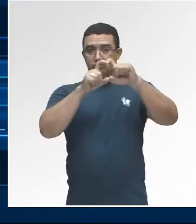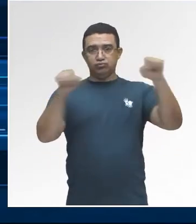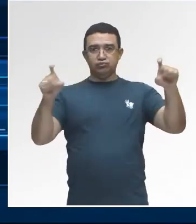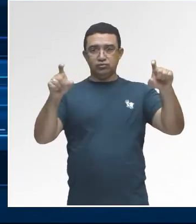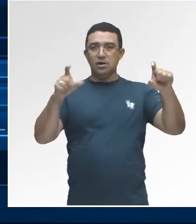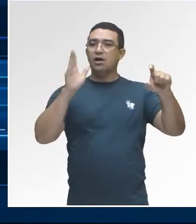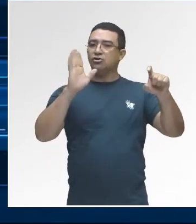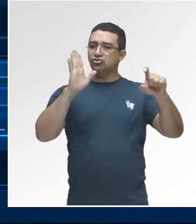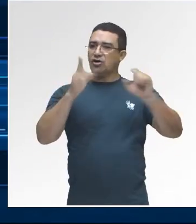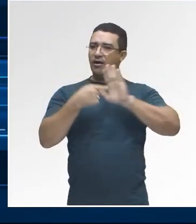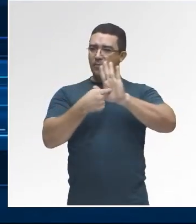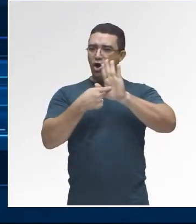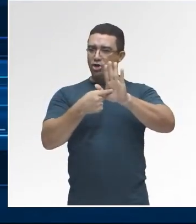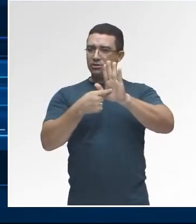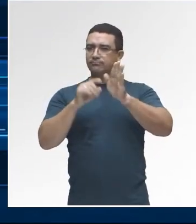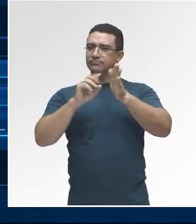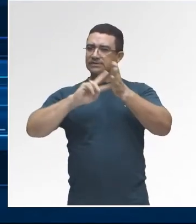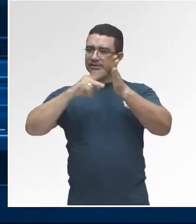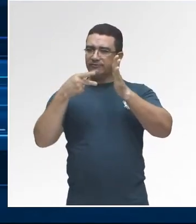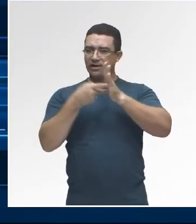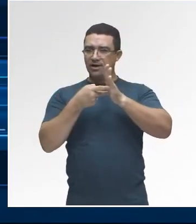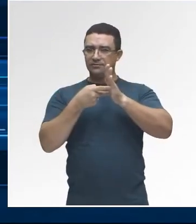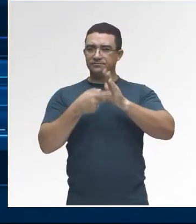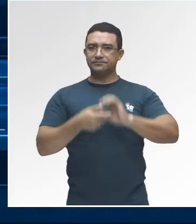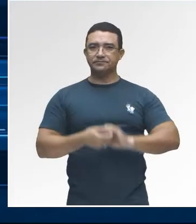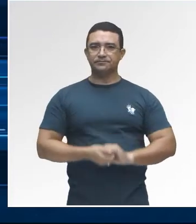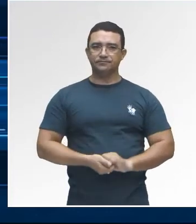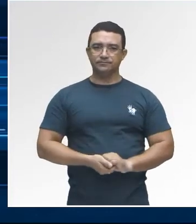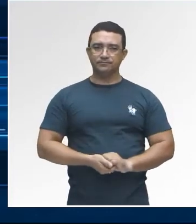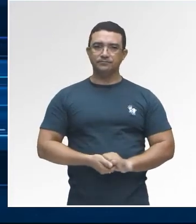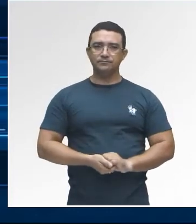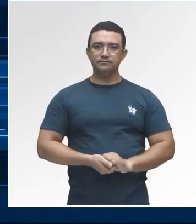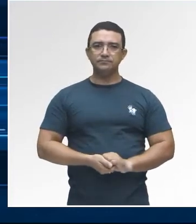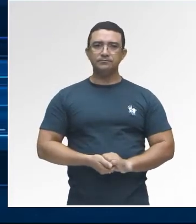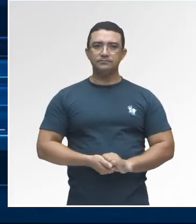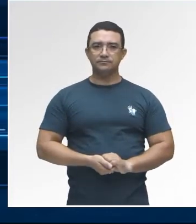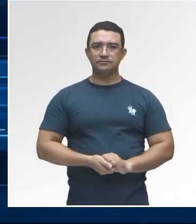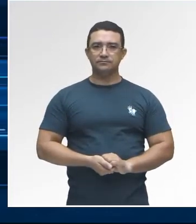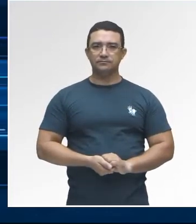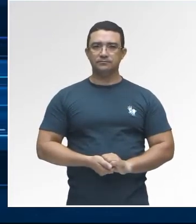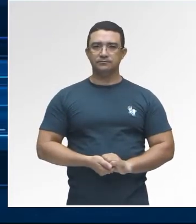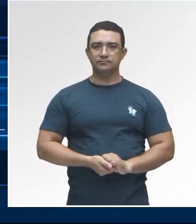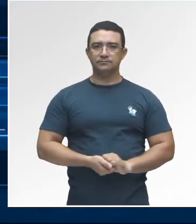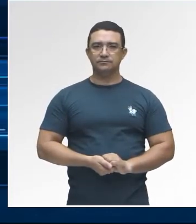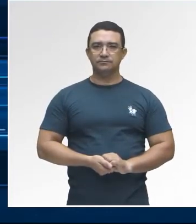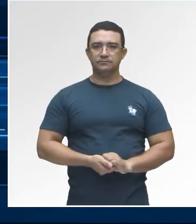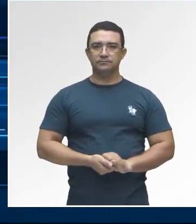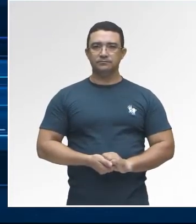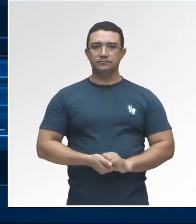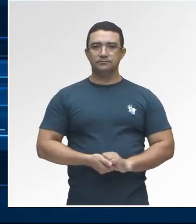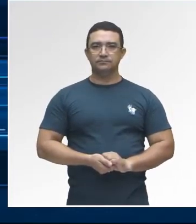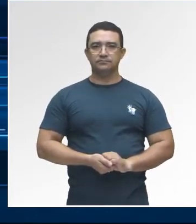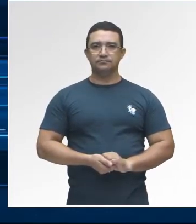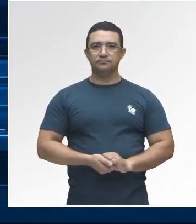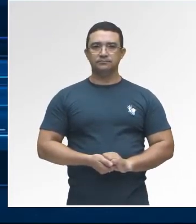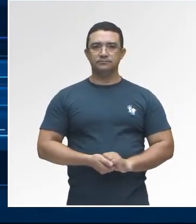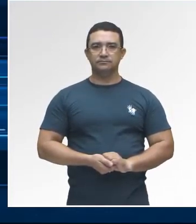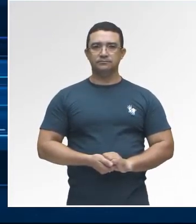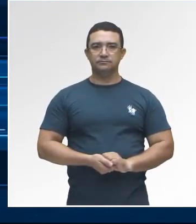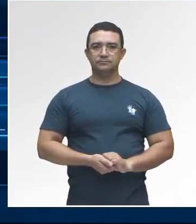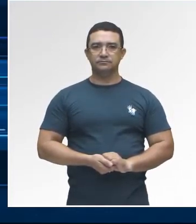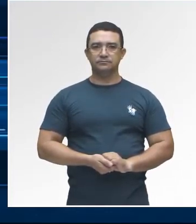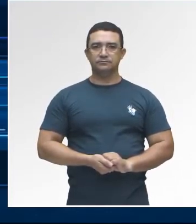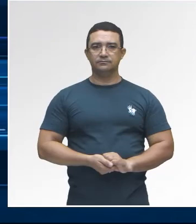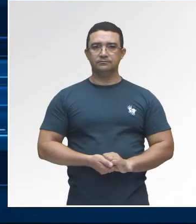dar uma olhadinha aqui rapidinho comigo, né? Então, cryogenic freezing is the process of preserving a dead